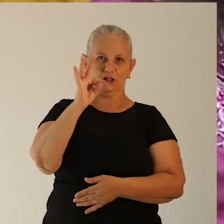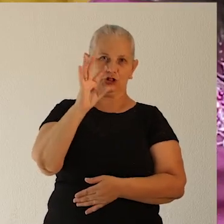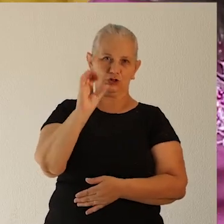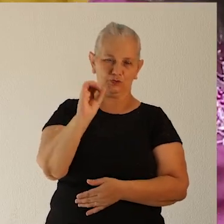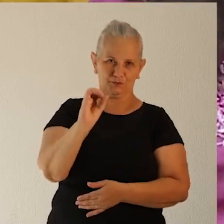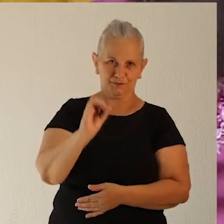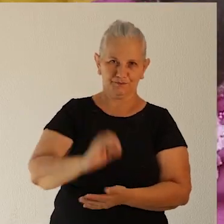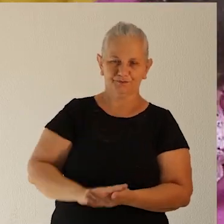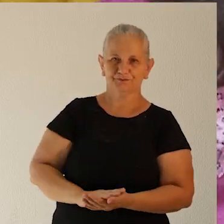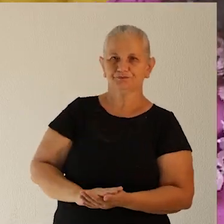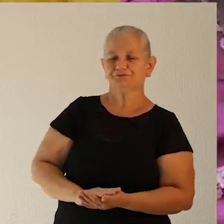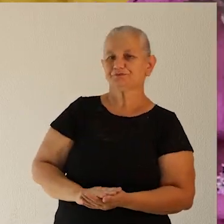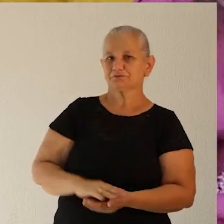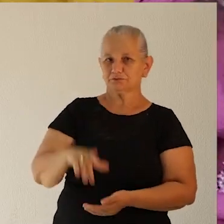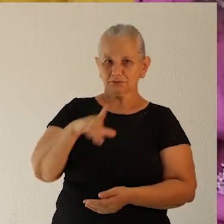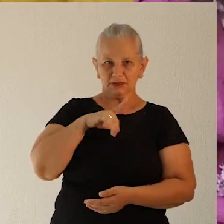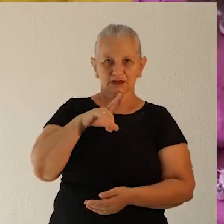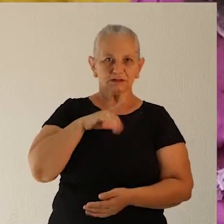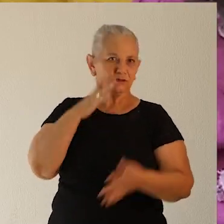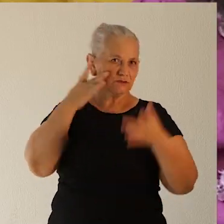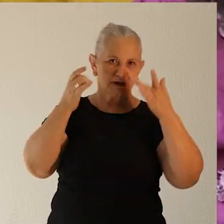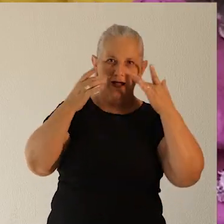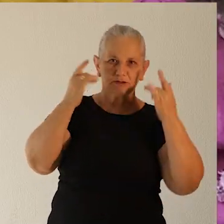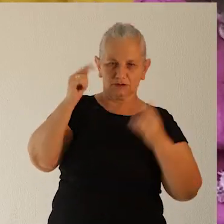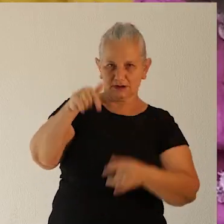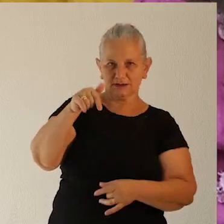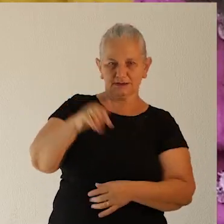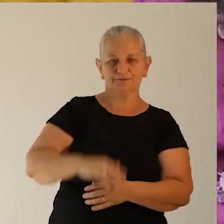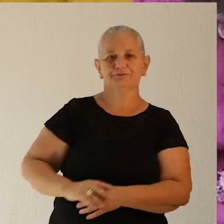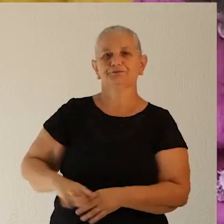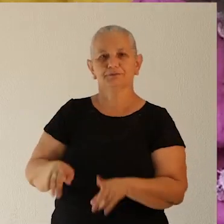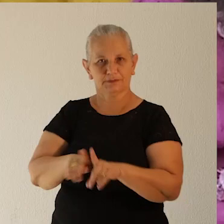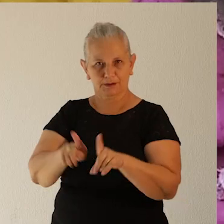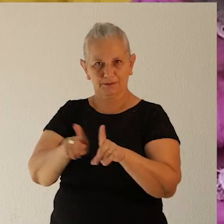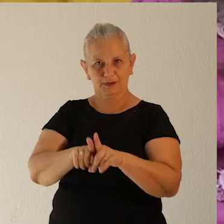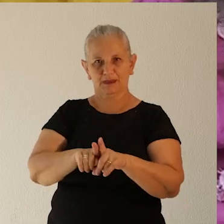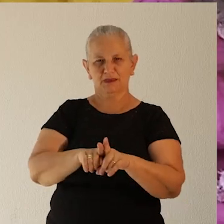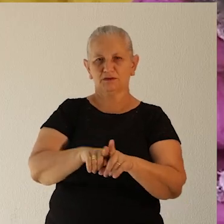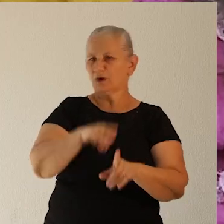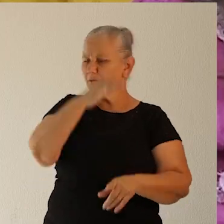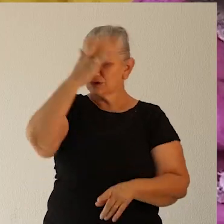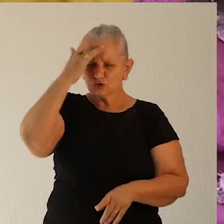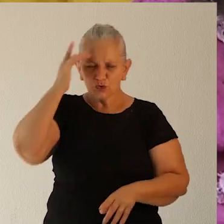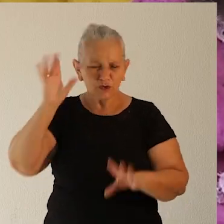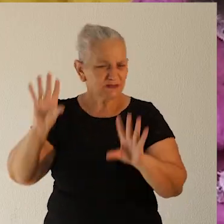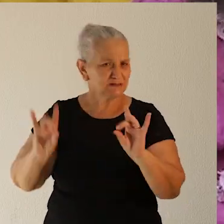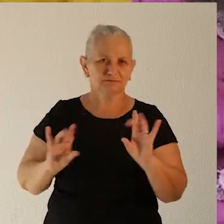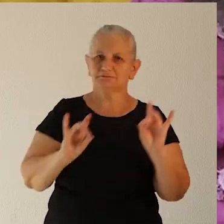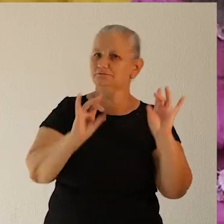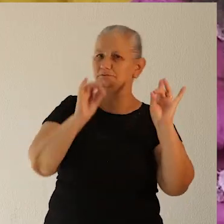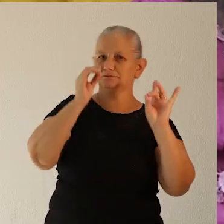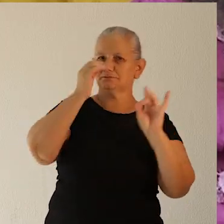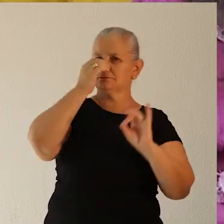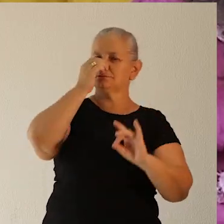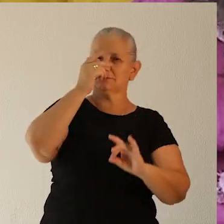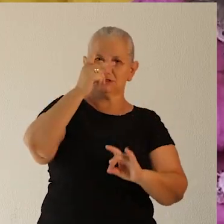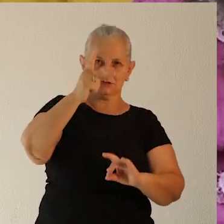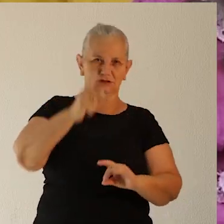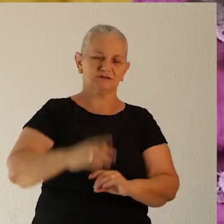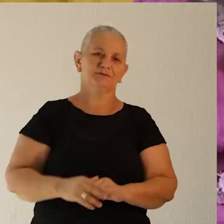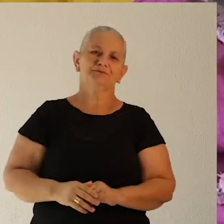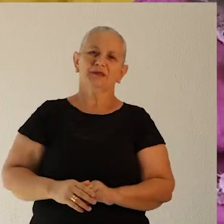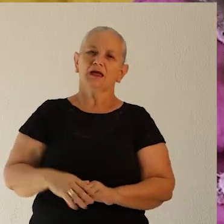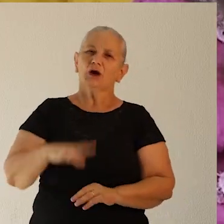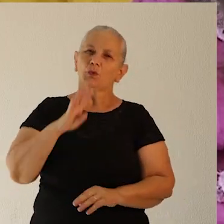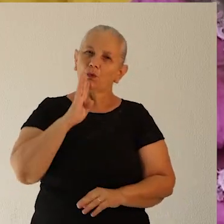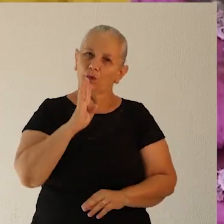uma árvore. E está escrito Deu Tempo na capa, que é o nome do livro. Que é lençoense, né? Vocês de Lençóis Paulistas